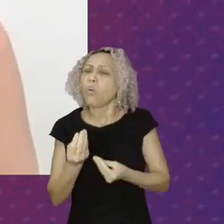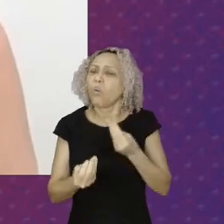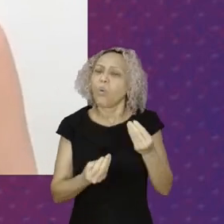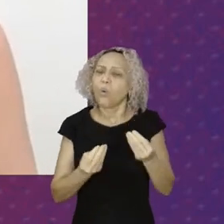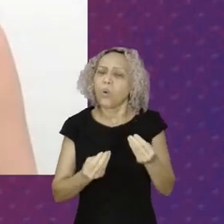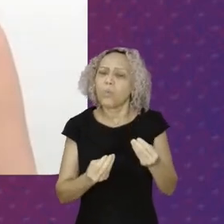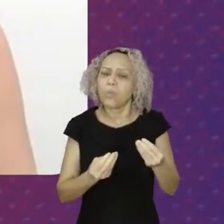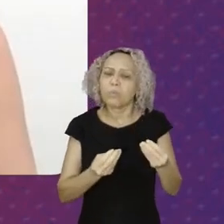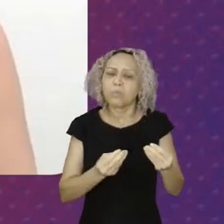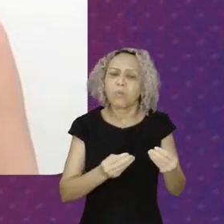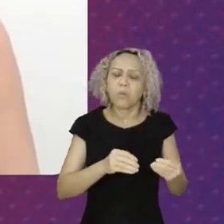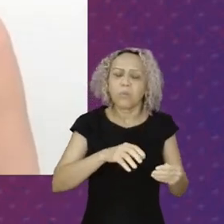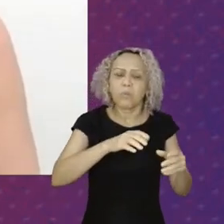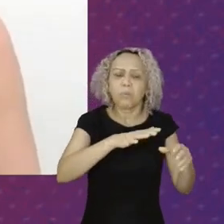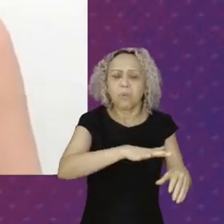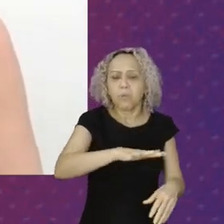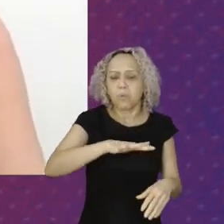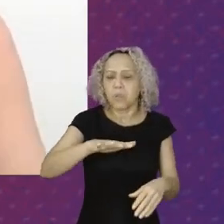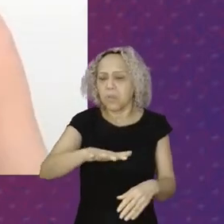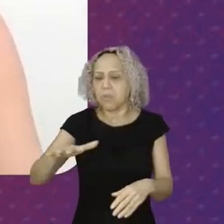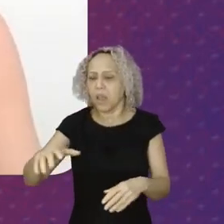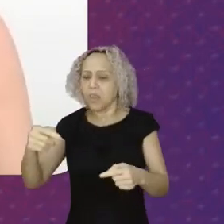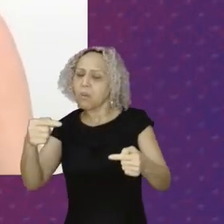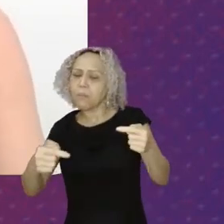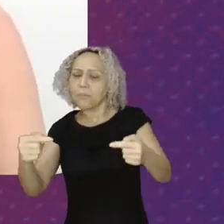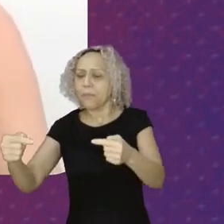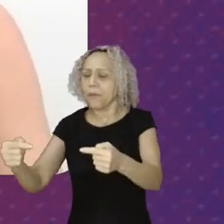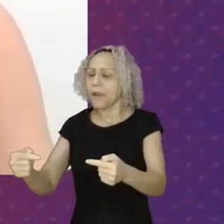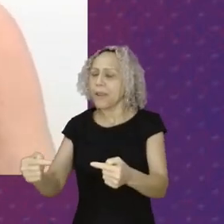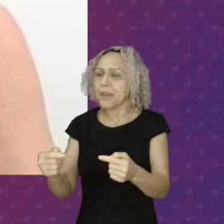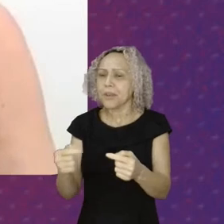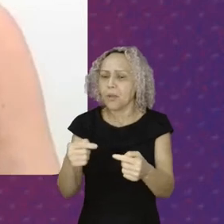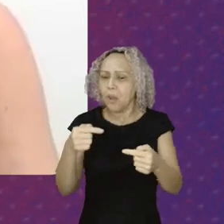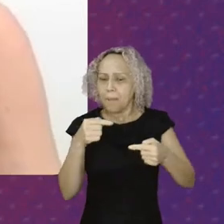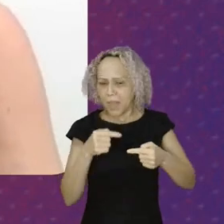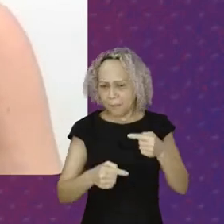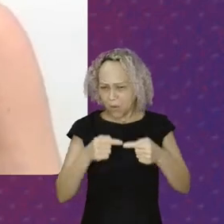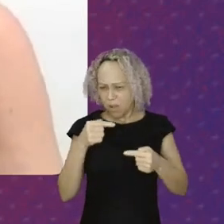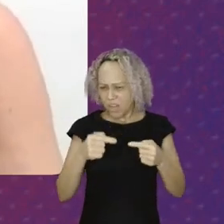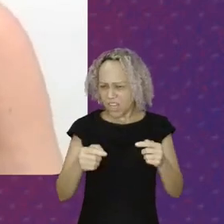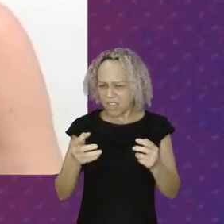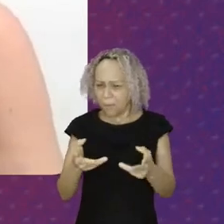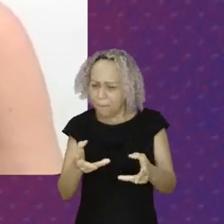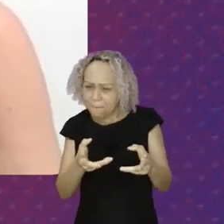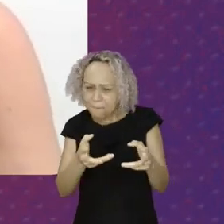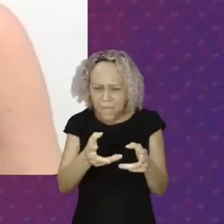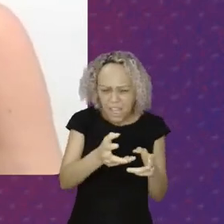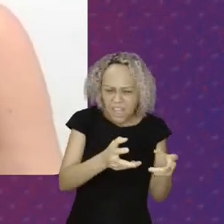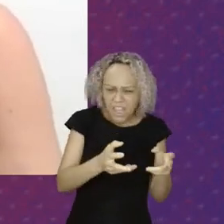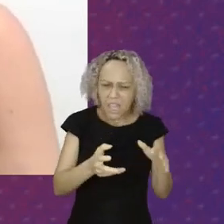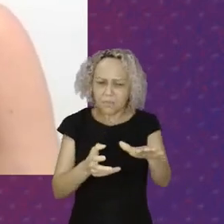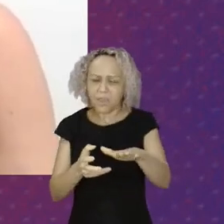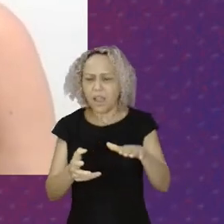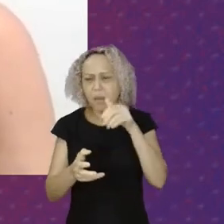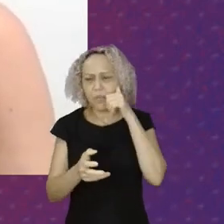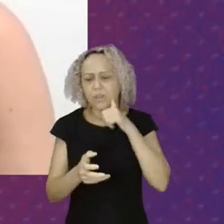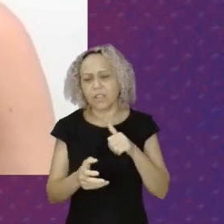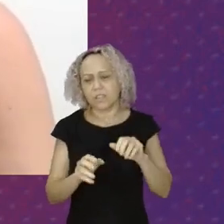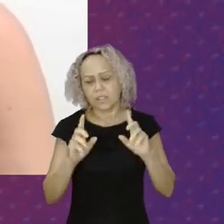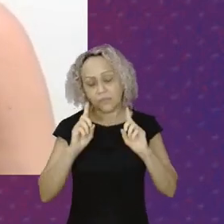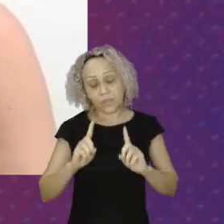com deficiência. Então, vamos examinar os documentos, os